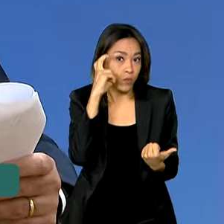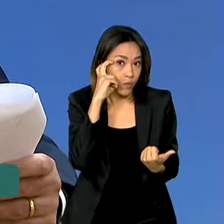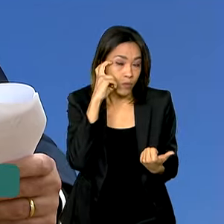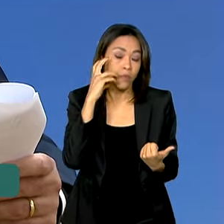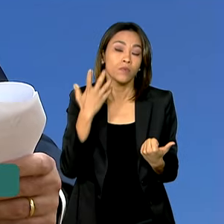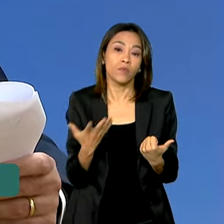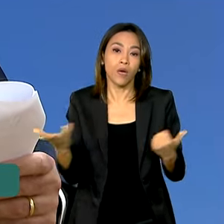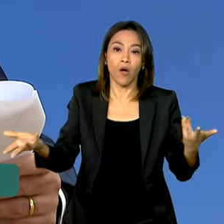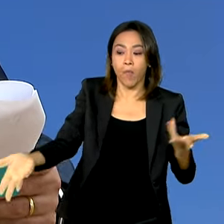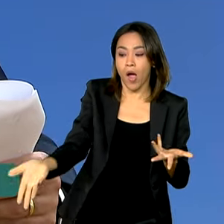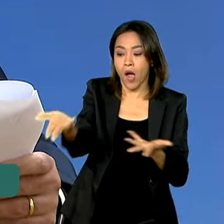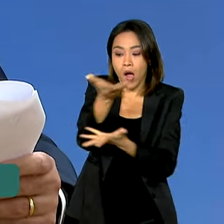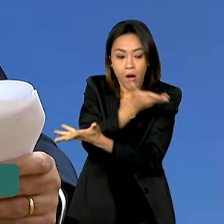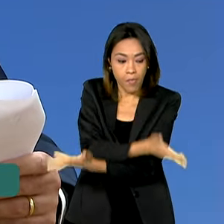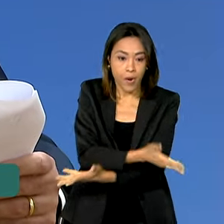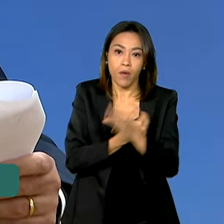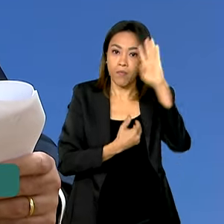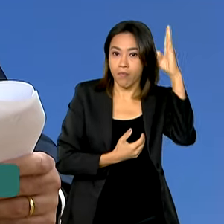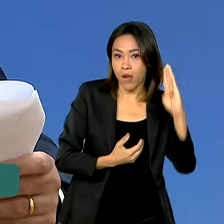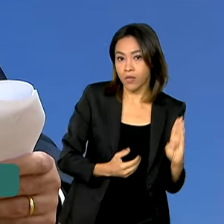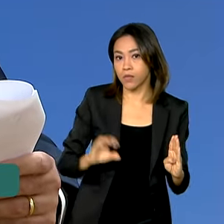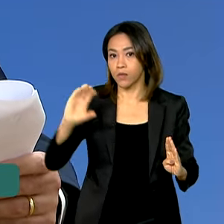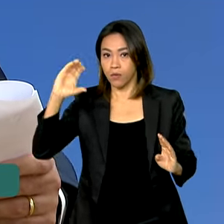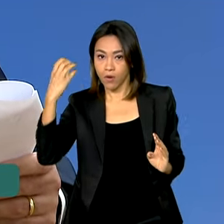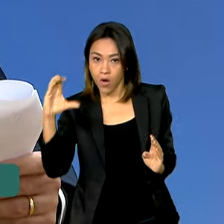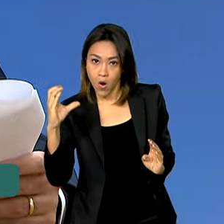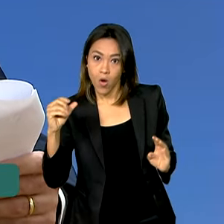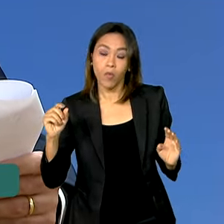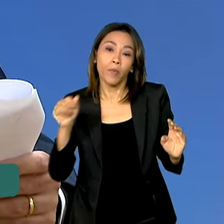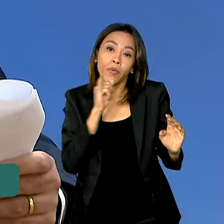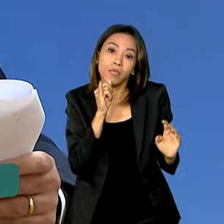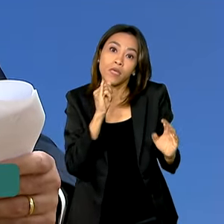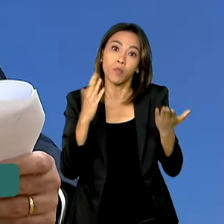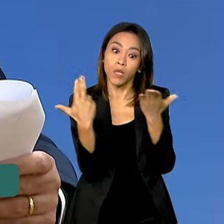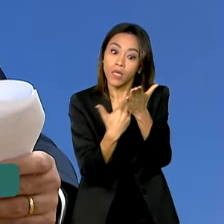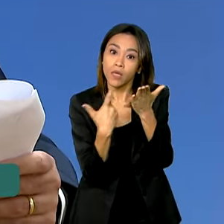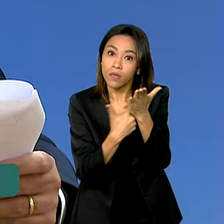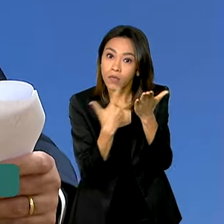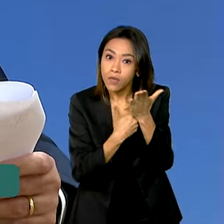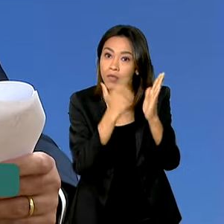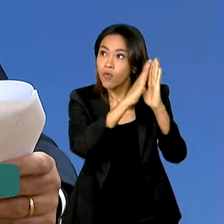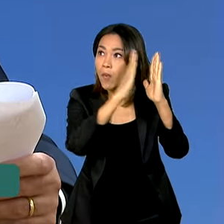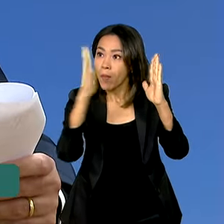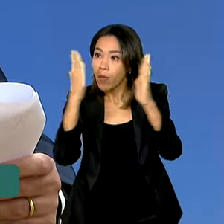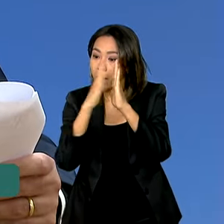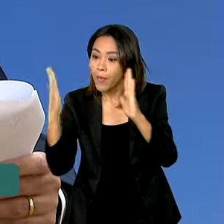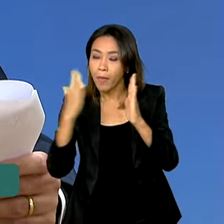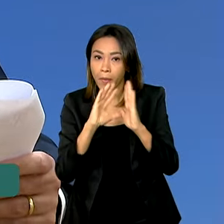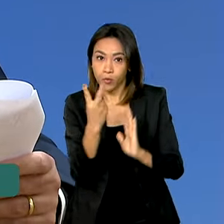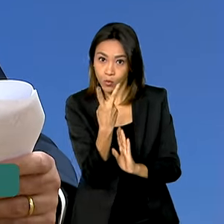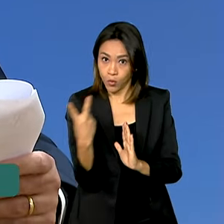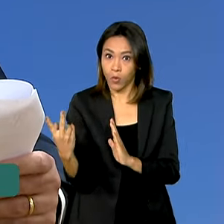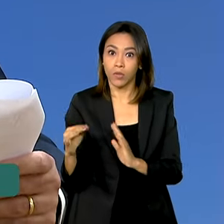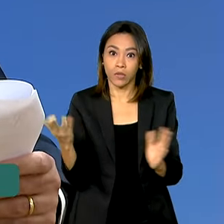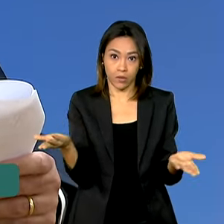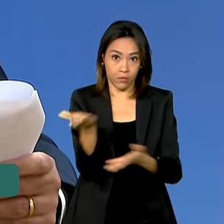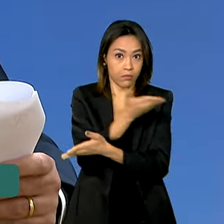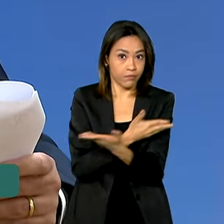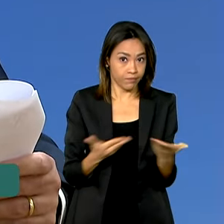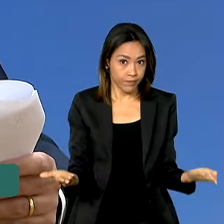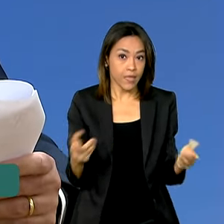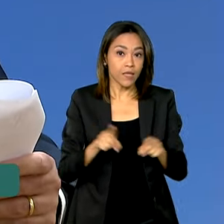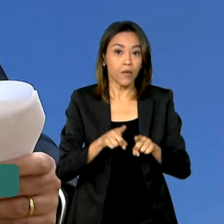matéria de cooperação cultural, de cooperação entre as bibliotecas nacionais dos dois países, sobre desenvolvimento agrário,